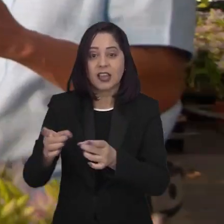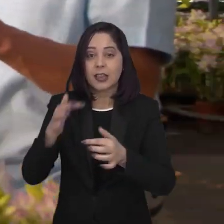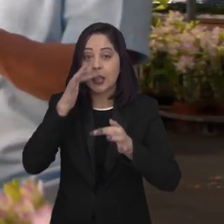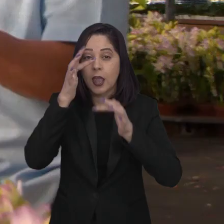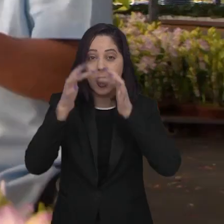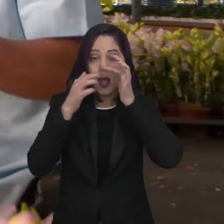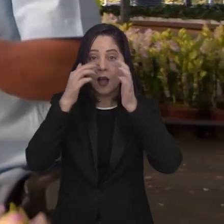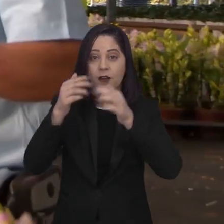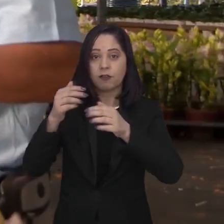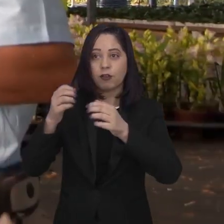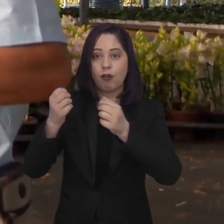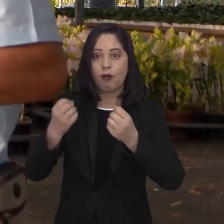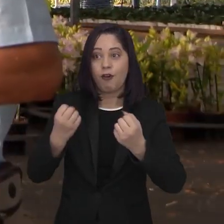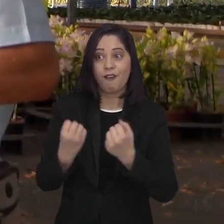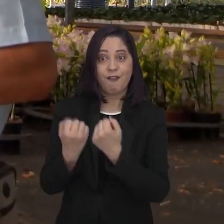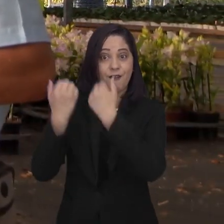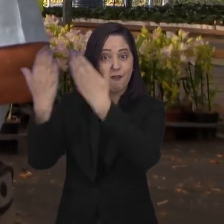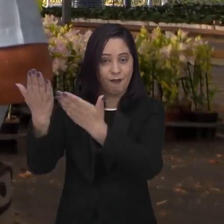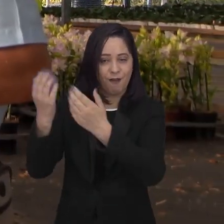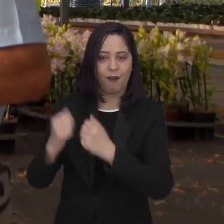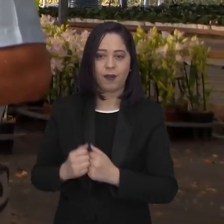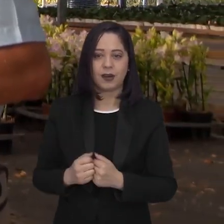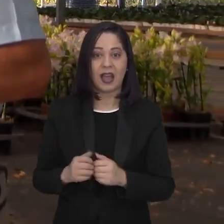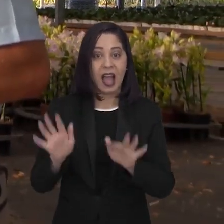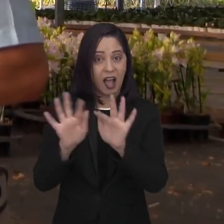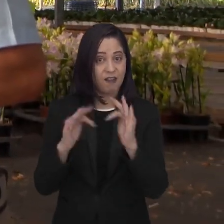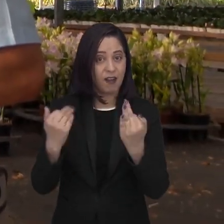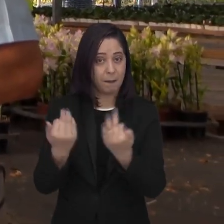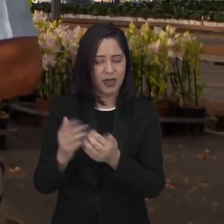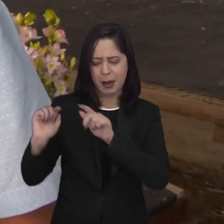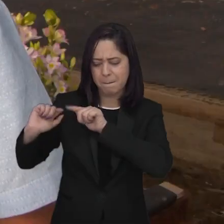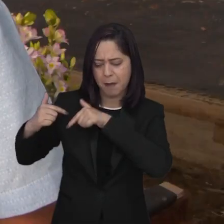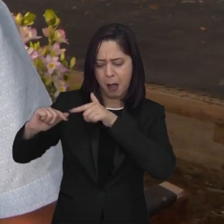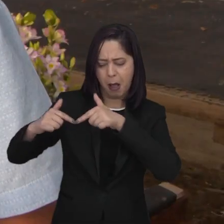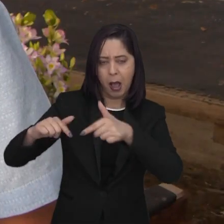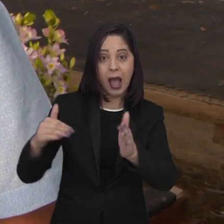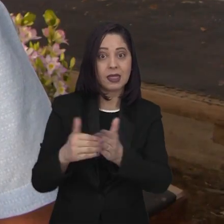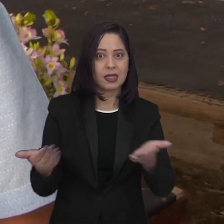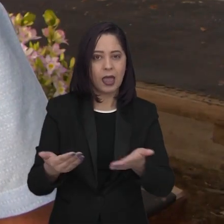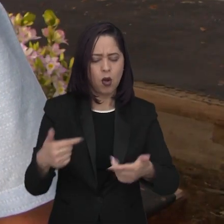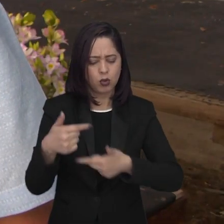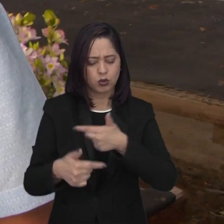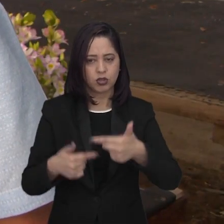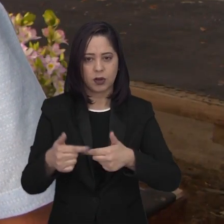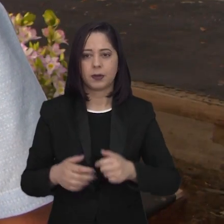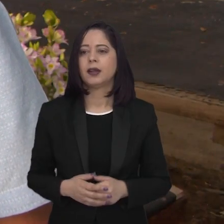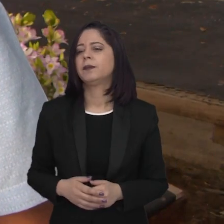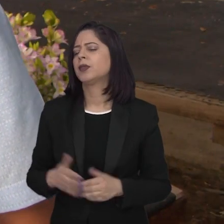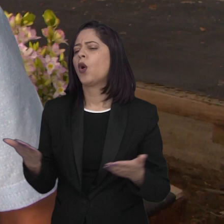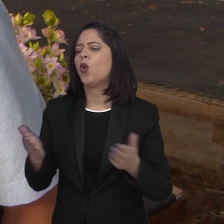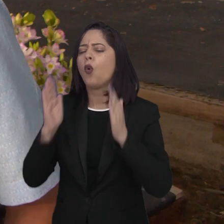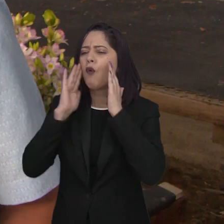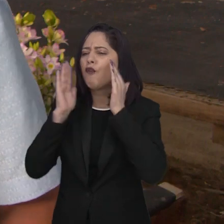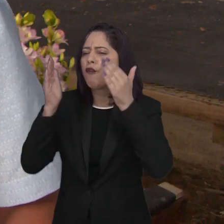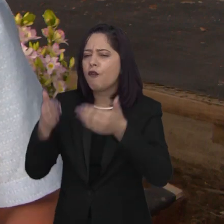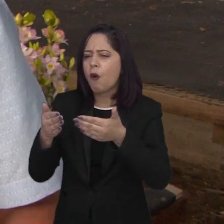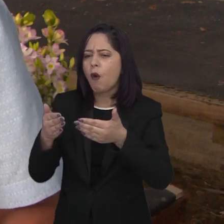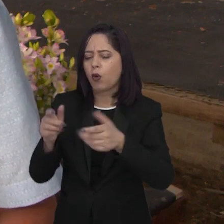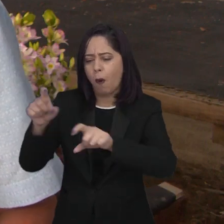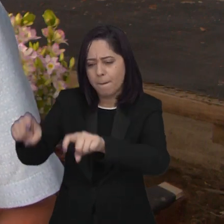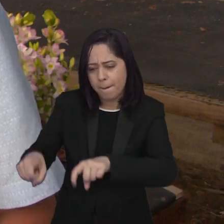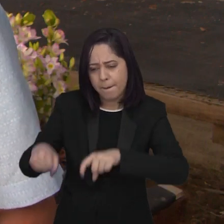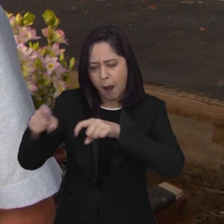que produzia. A família mantém o serviço até hoje. Hoje o foco não está tanto em produção de